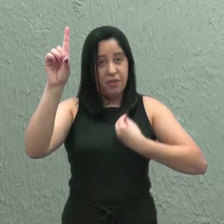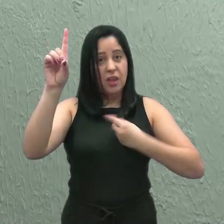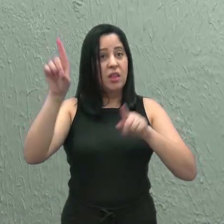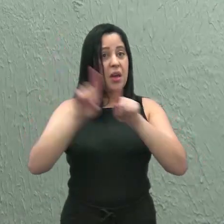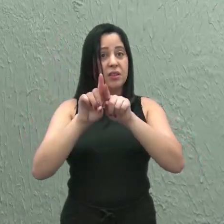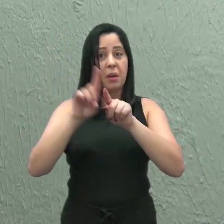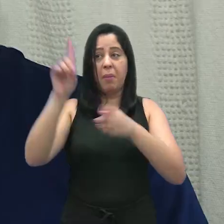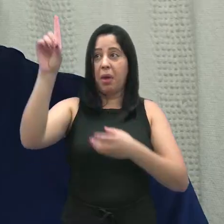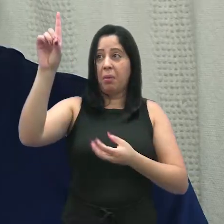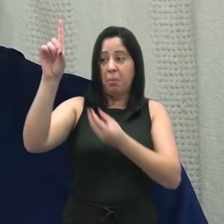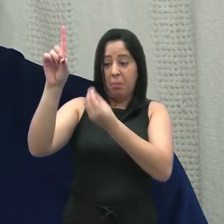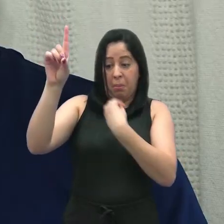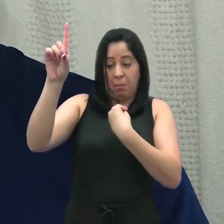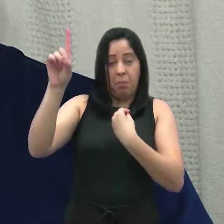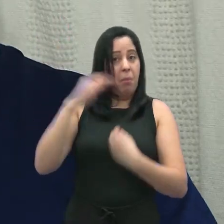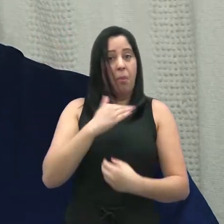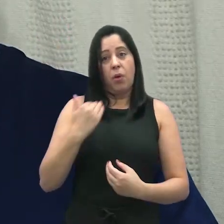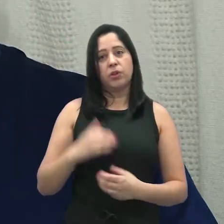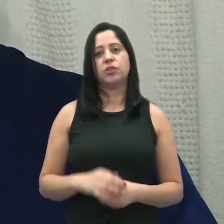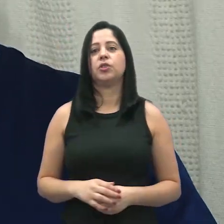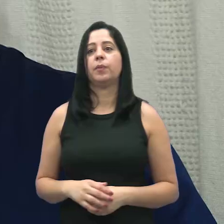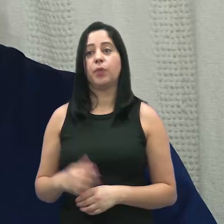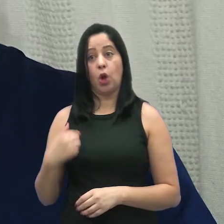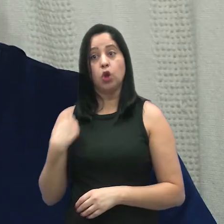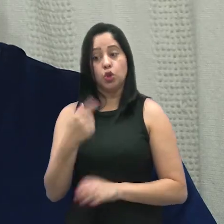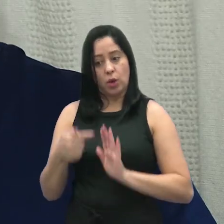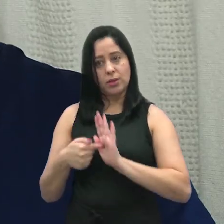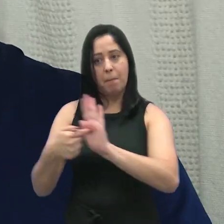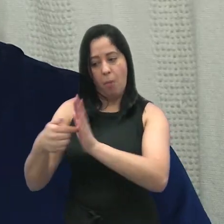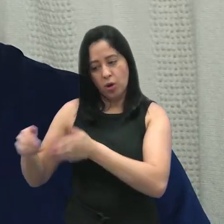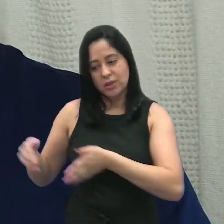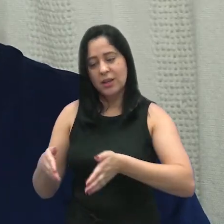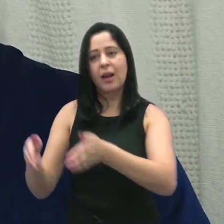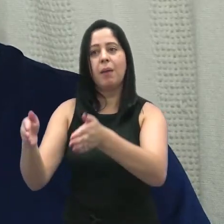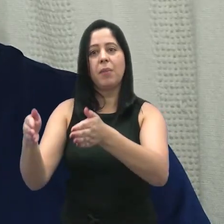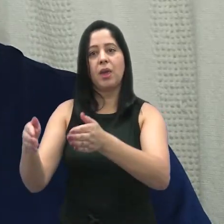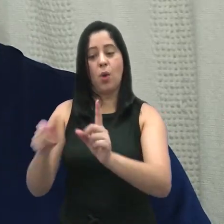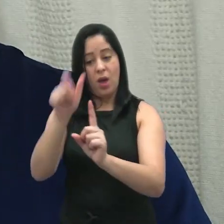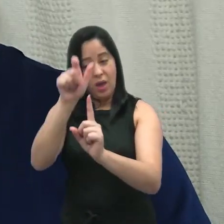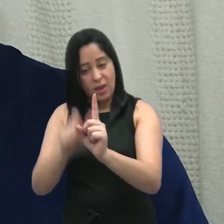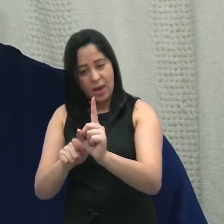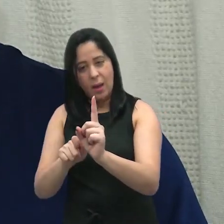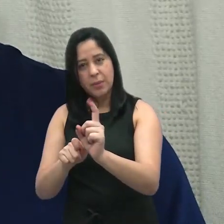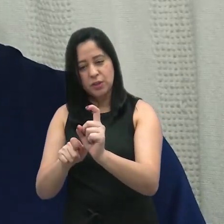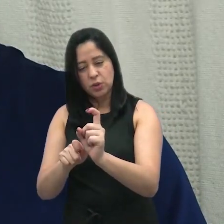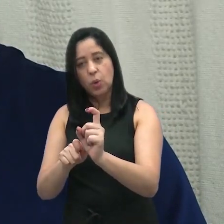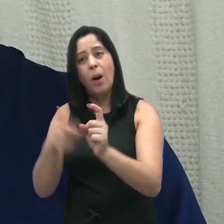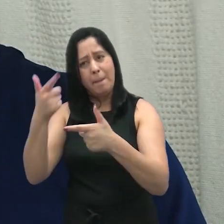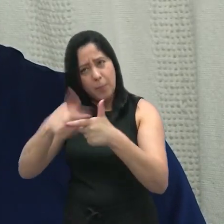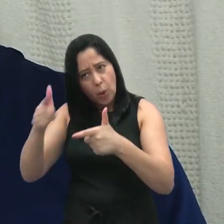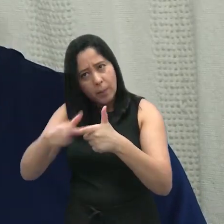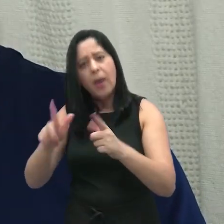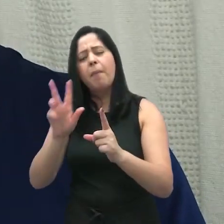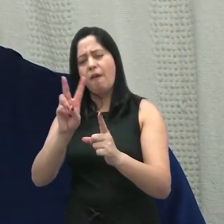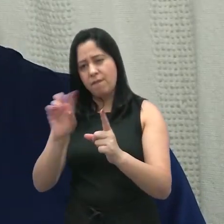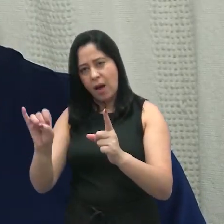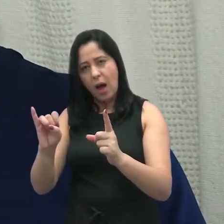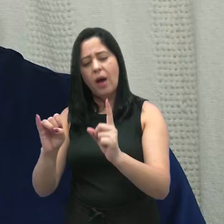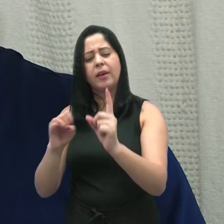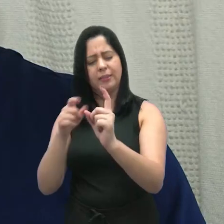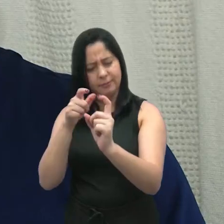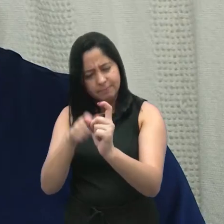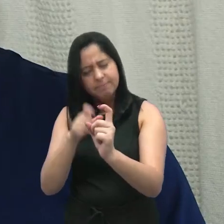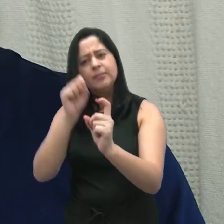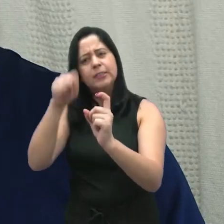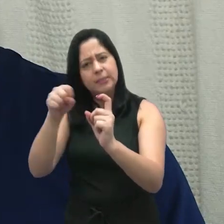vida e tira. O que a gente faz aqui é mostrar o caminho. Você tem que se agarrar a esse caminho e vai ter percalços? Vai. Vai